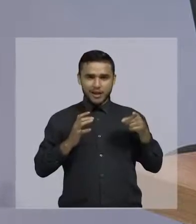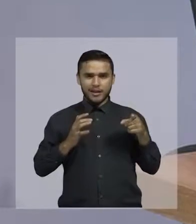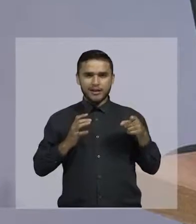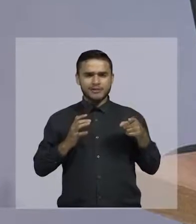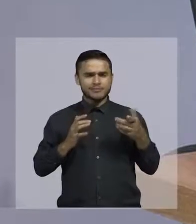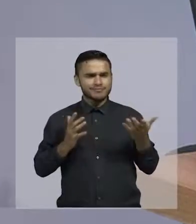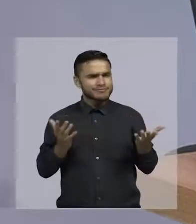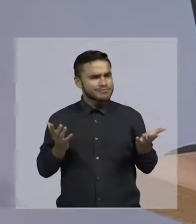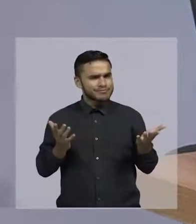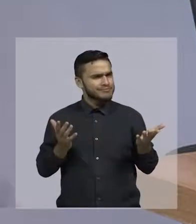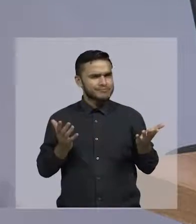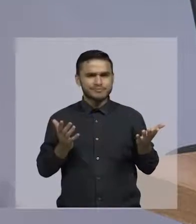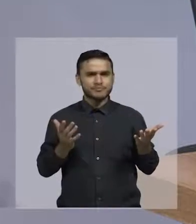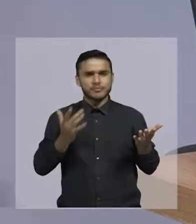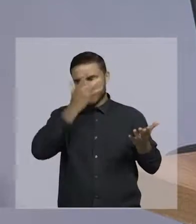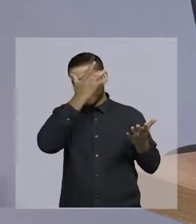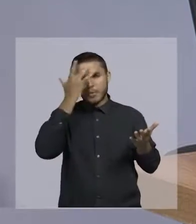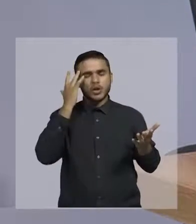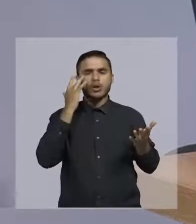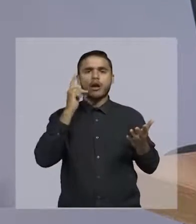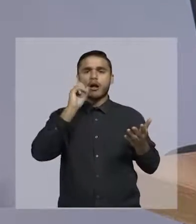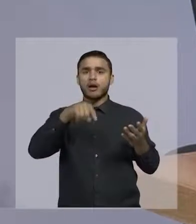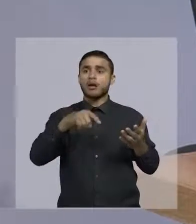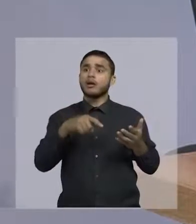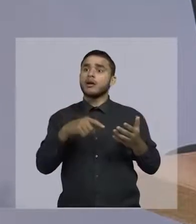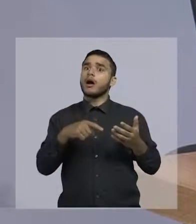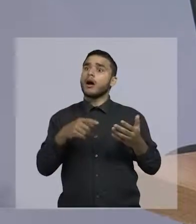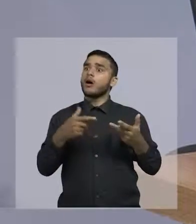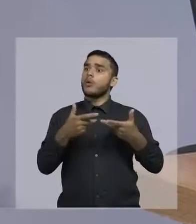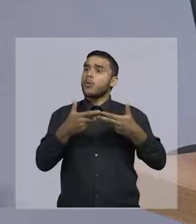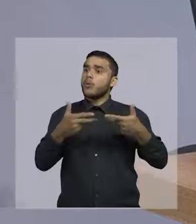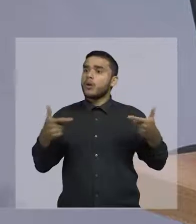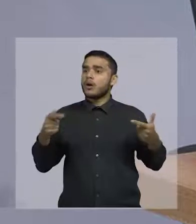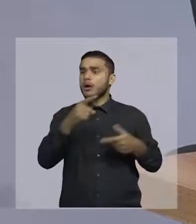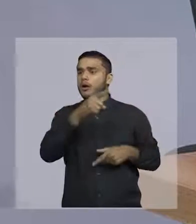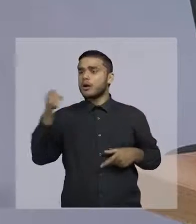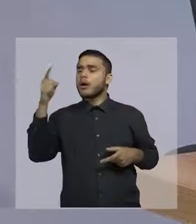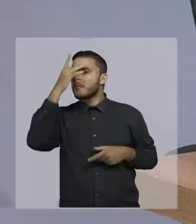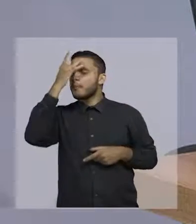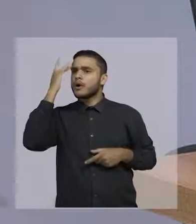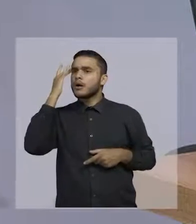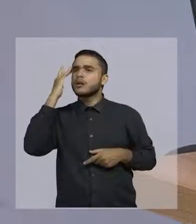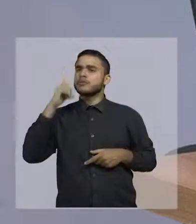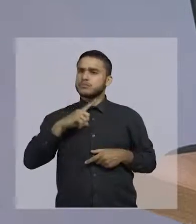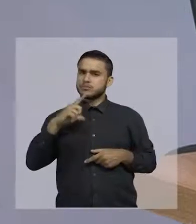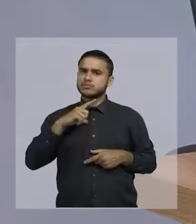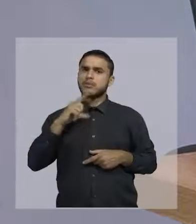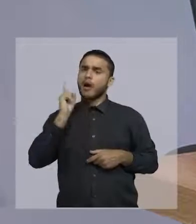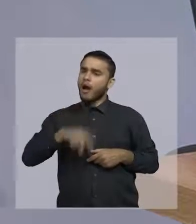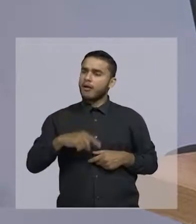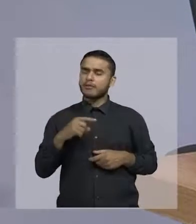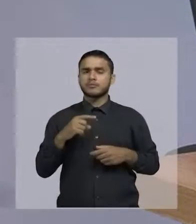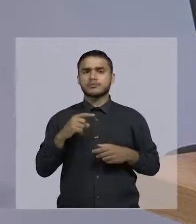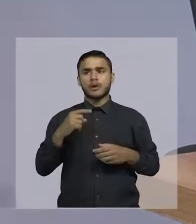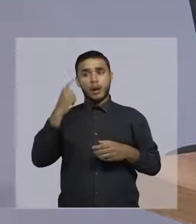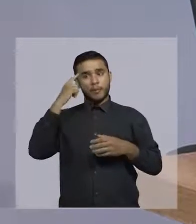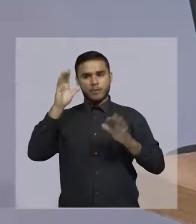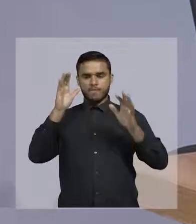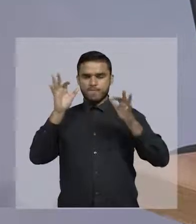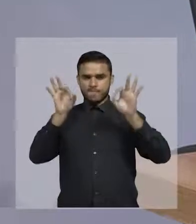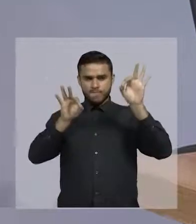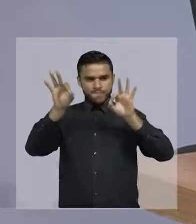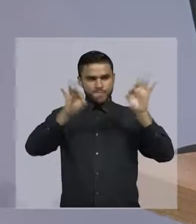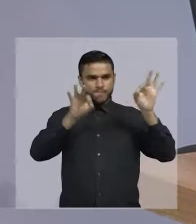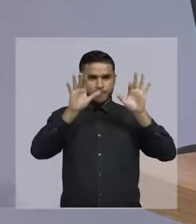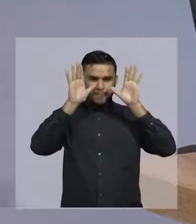figurado do que eu disse, porque há muitos pobres também na aldeota. Então ele fez um governo voltado